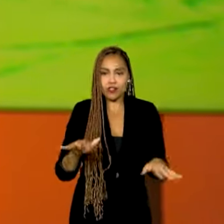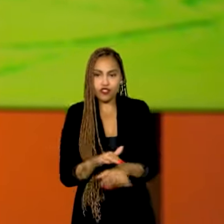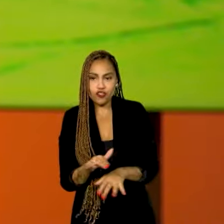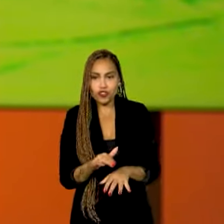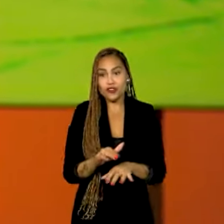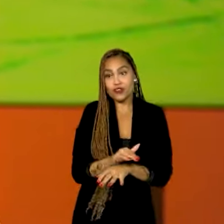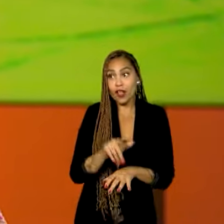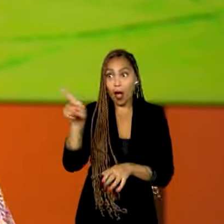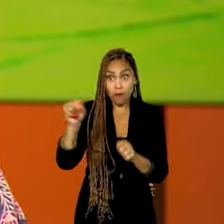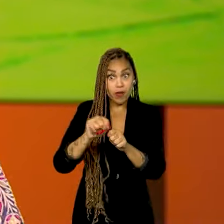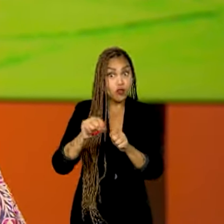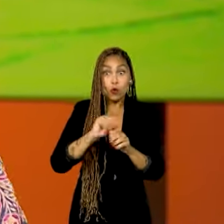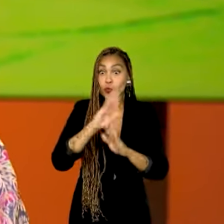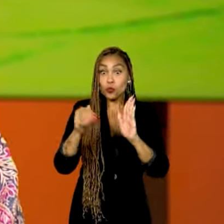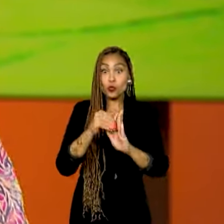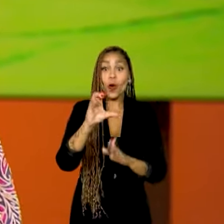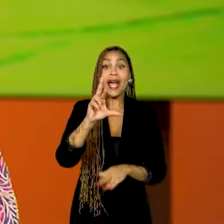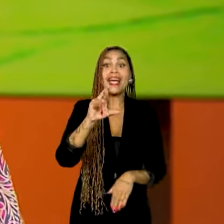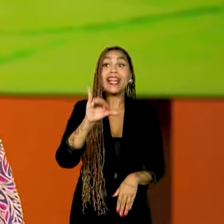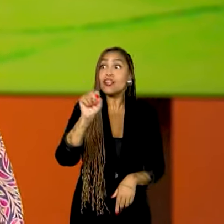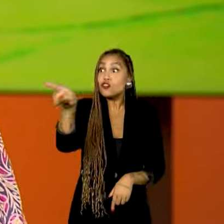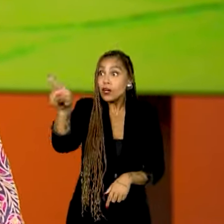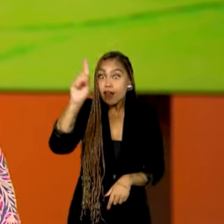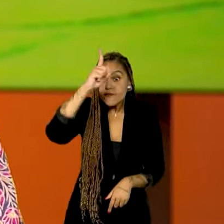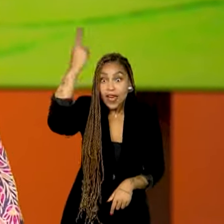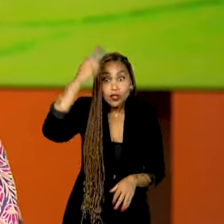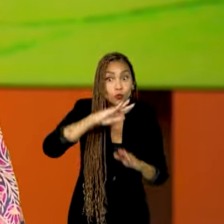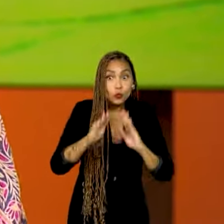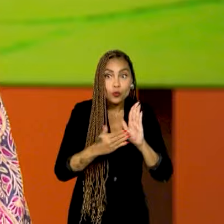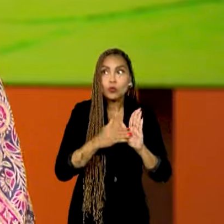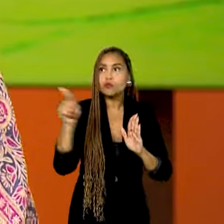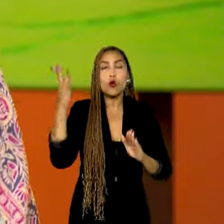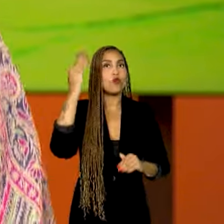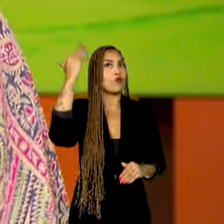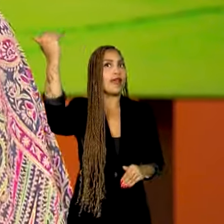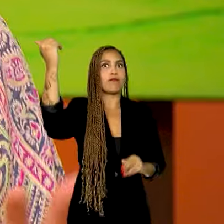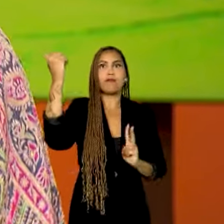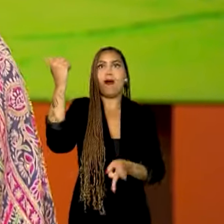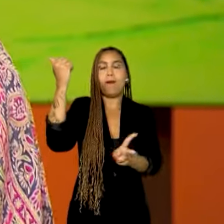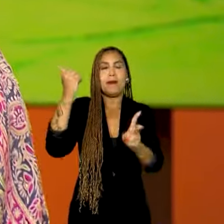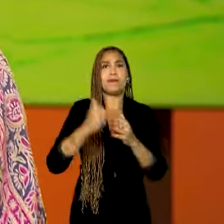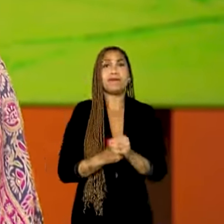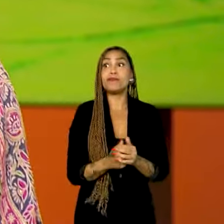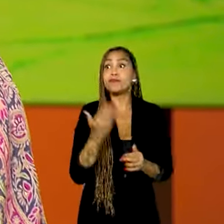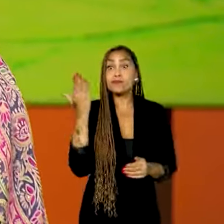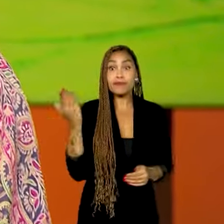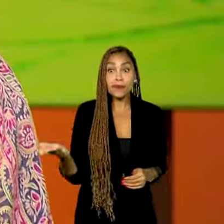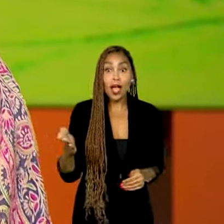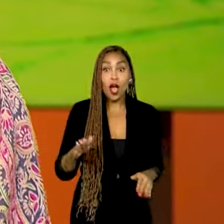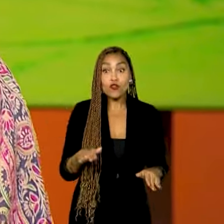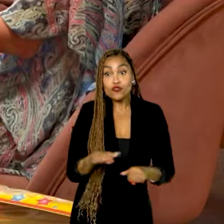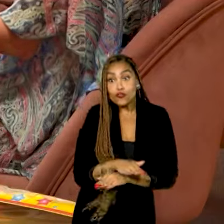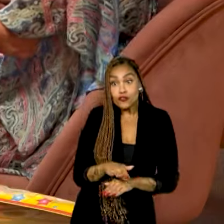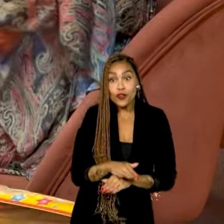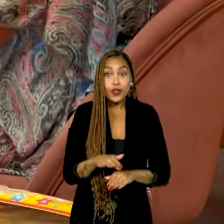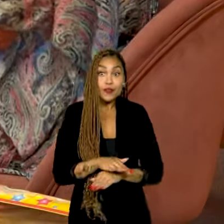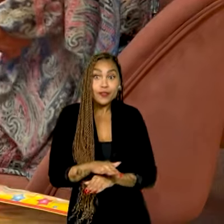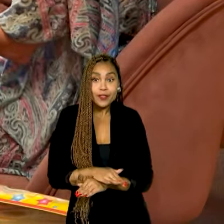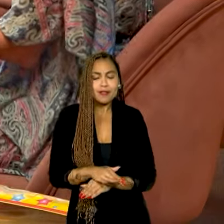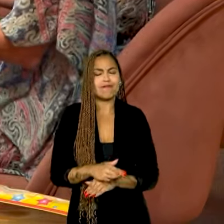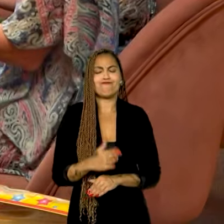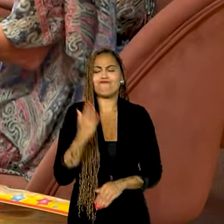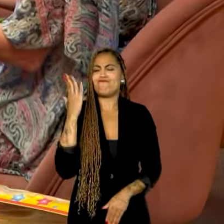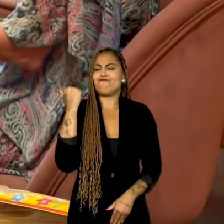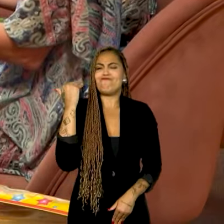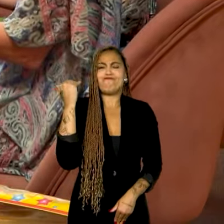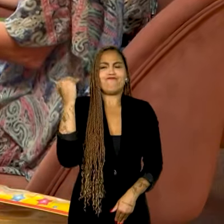ela bota, dedo e música e coisa, faz sucesso, é surreal. E foi esse produto que fenômeno, É um fenômeno, né? Ficava um